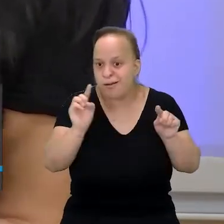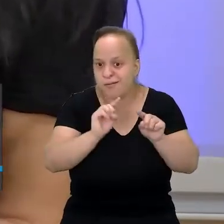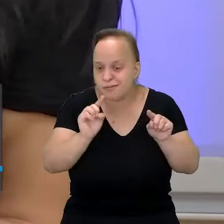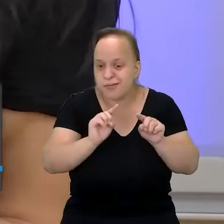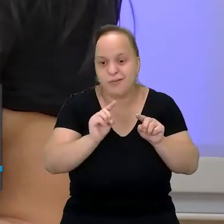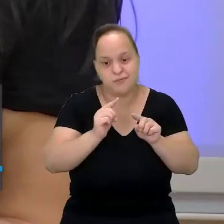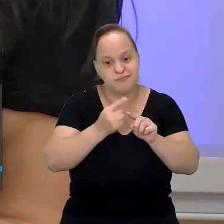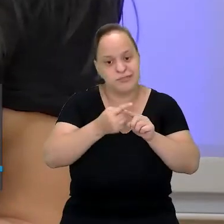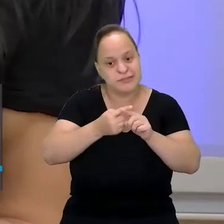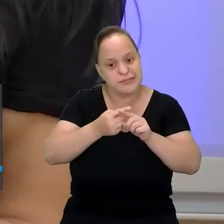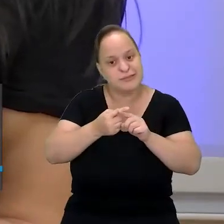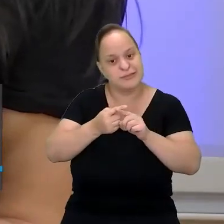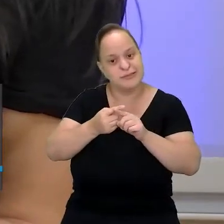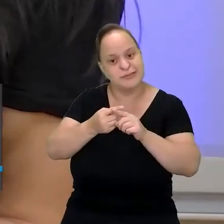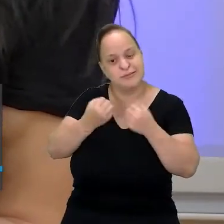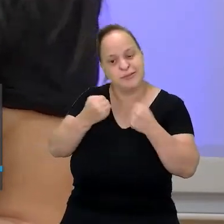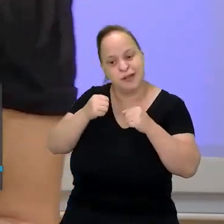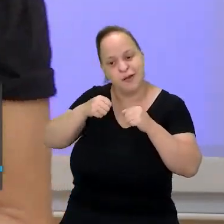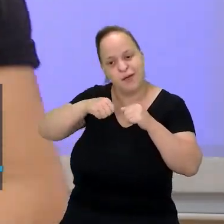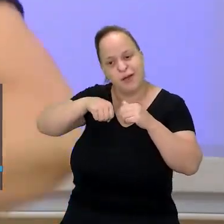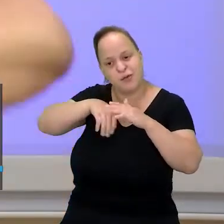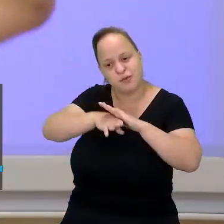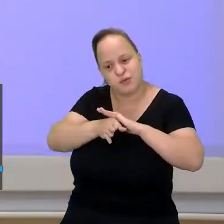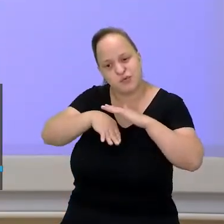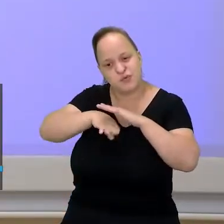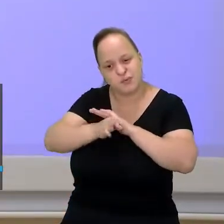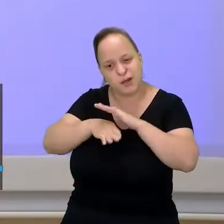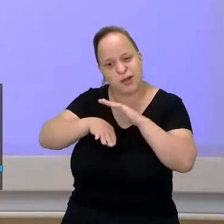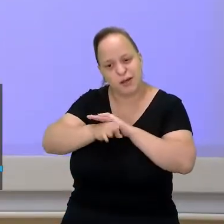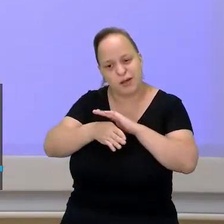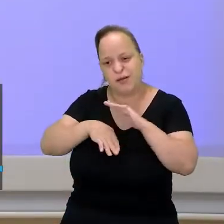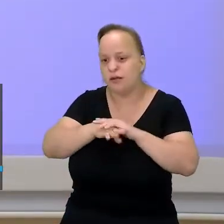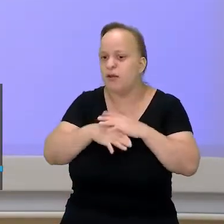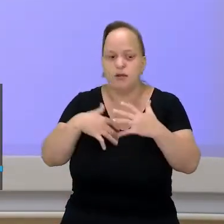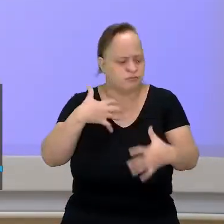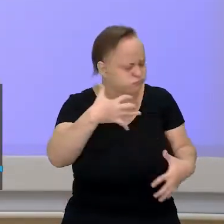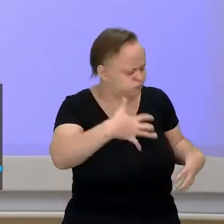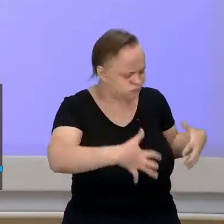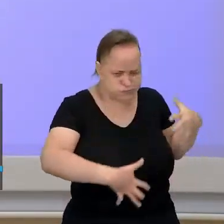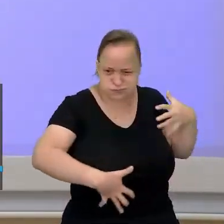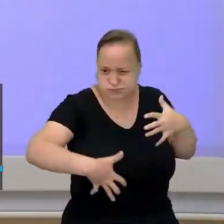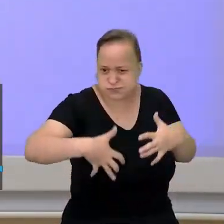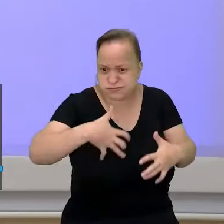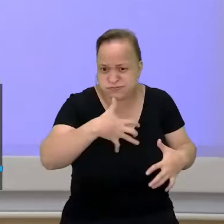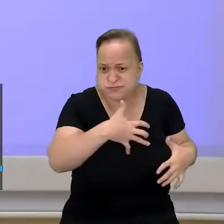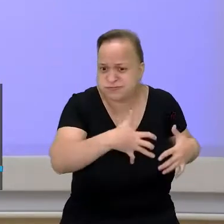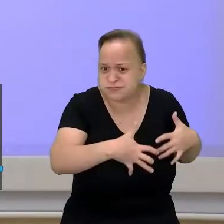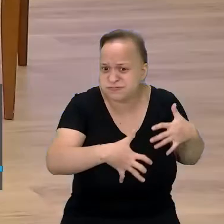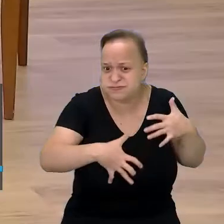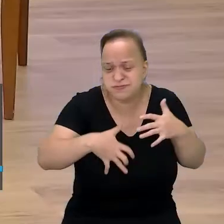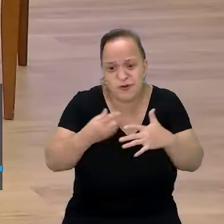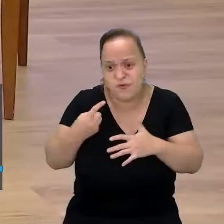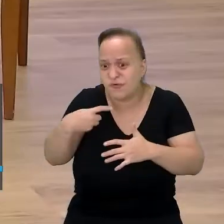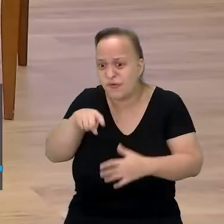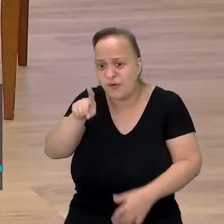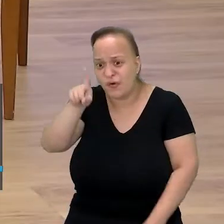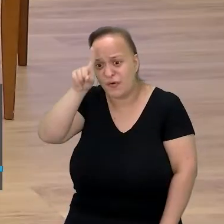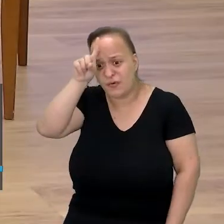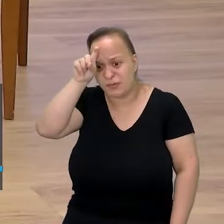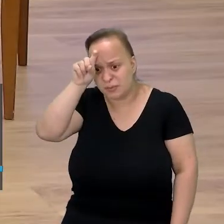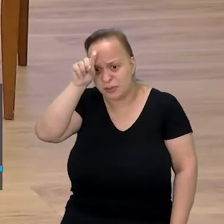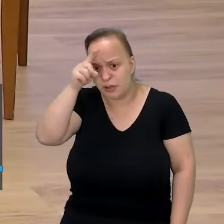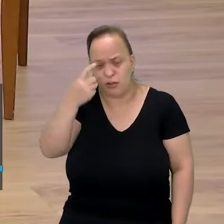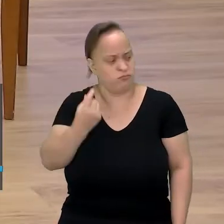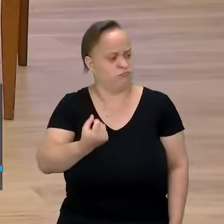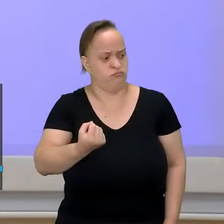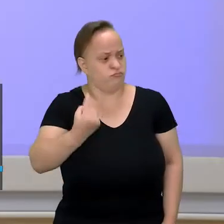quantidade de pimenta. De pimenta. Tipo, mano, inflamou tudo e tal. E aí foi o que eles falaram, não, a gente é habituado desde criança,